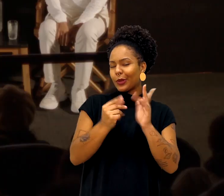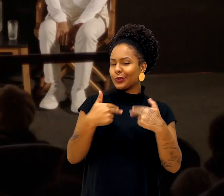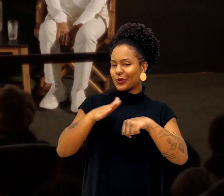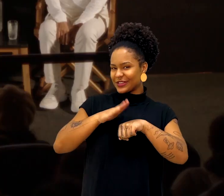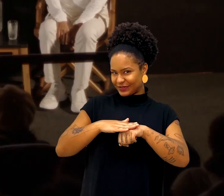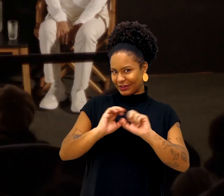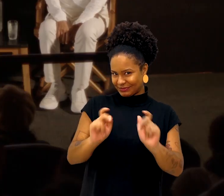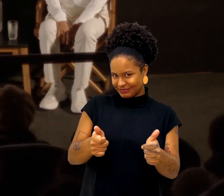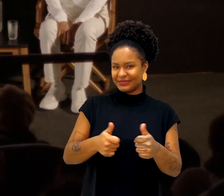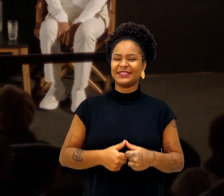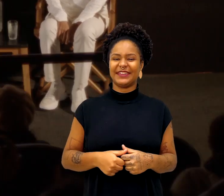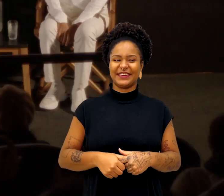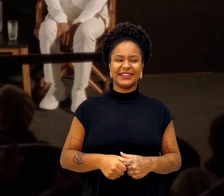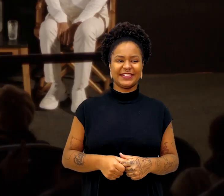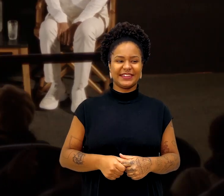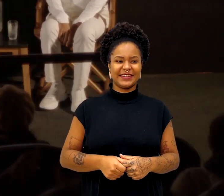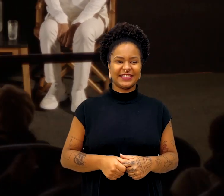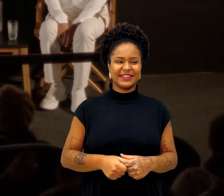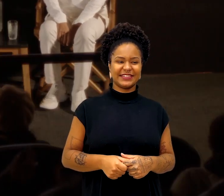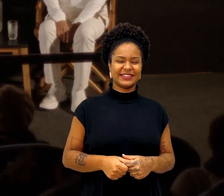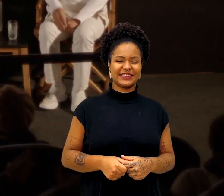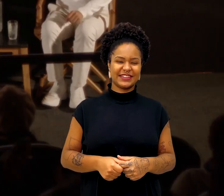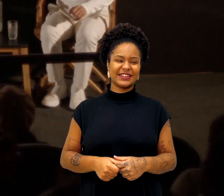Eu reposto, a Amanda faz postagem.